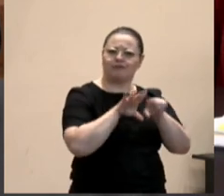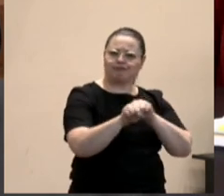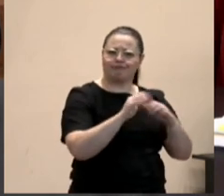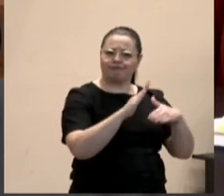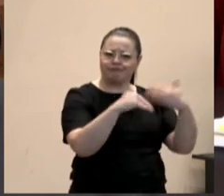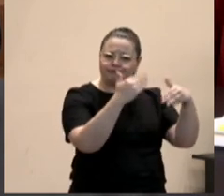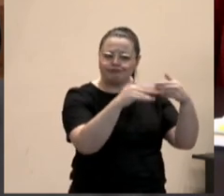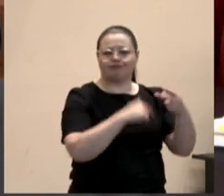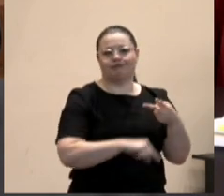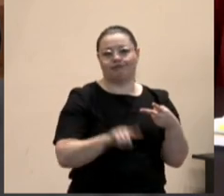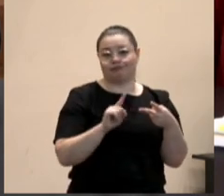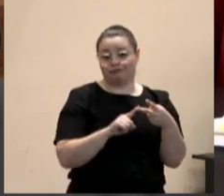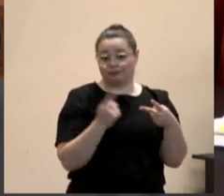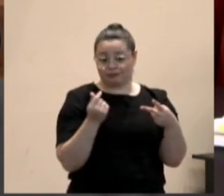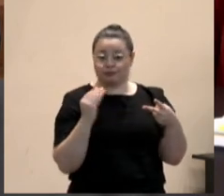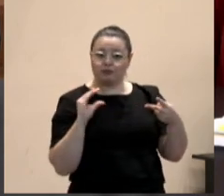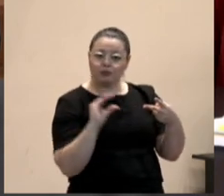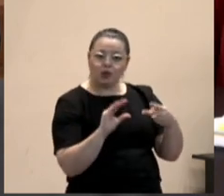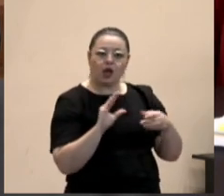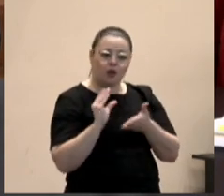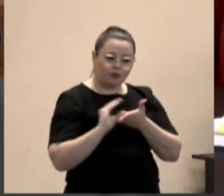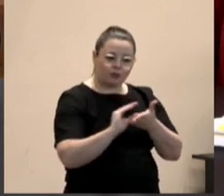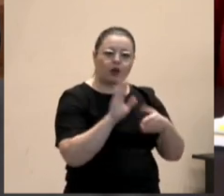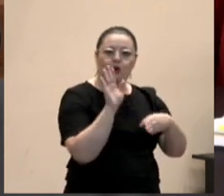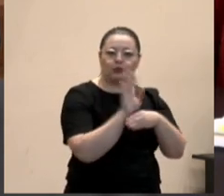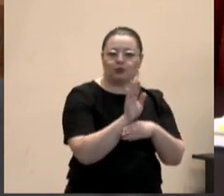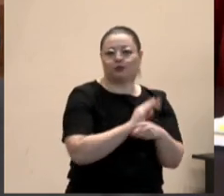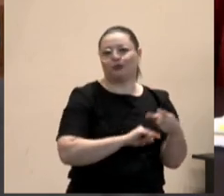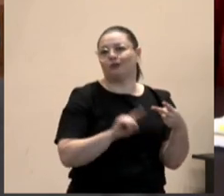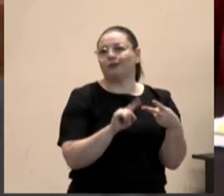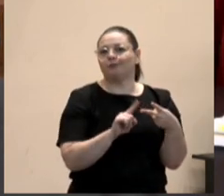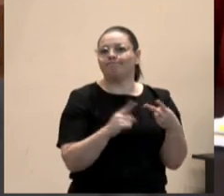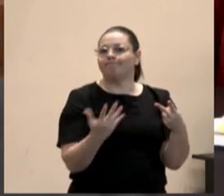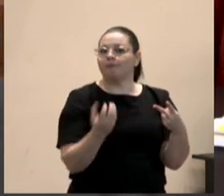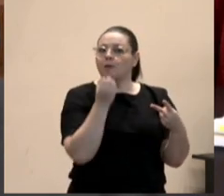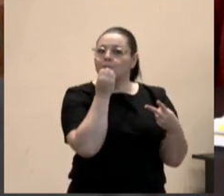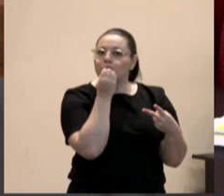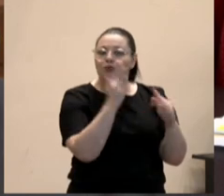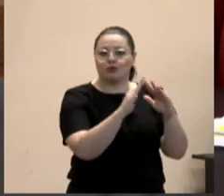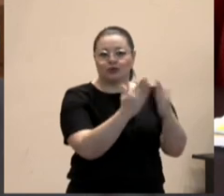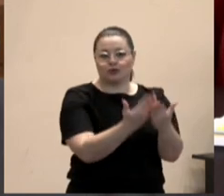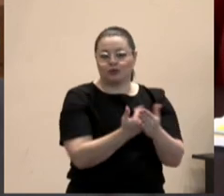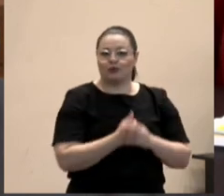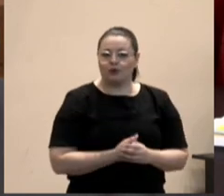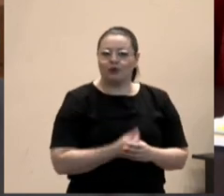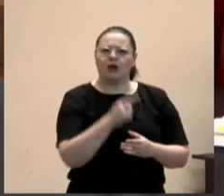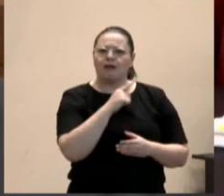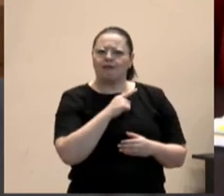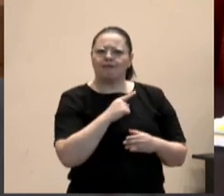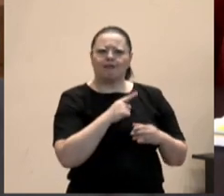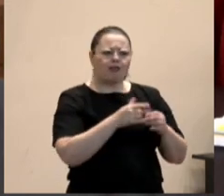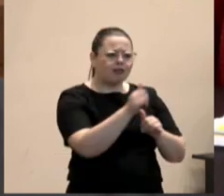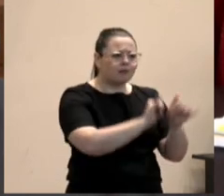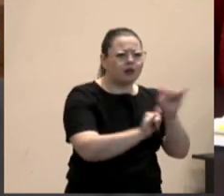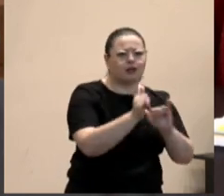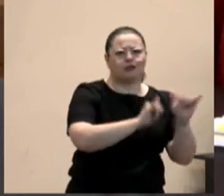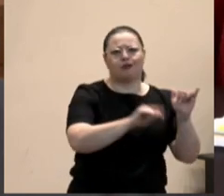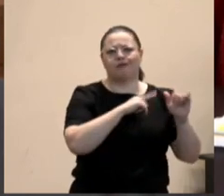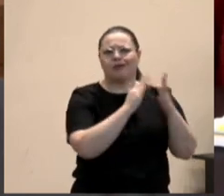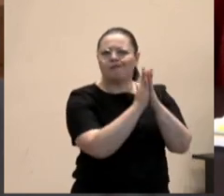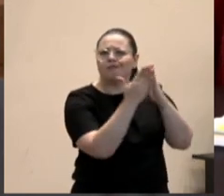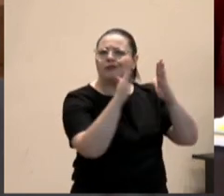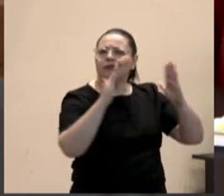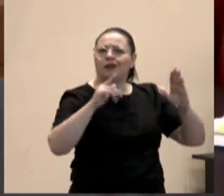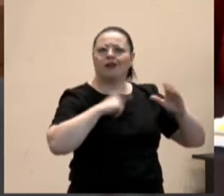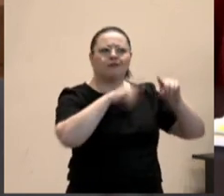que vai contemplar, o financiamento precisa contemplar uma boa escola que tem laboratórios, bibliotecas, quadro